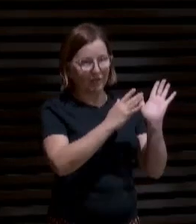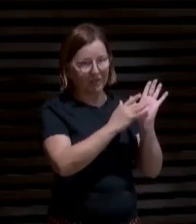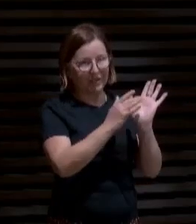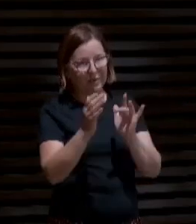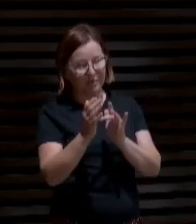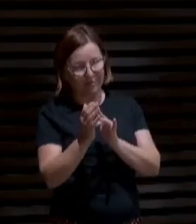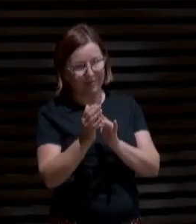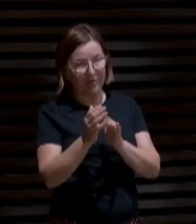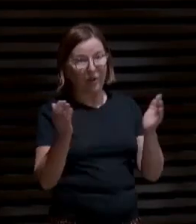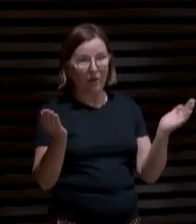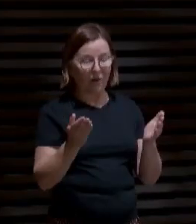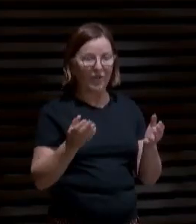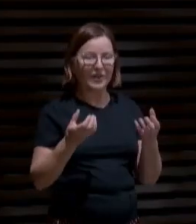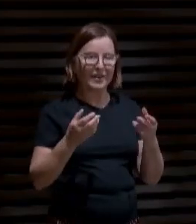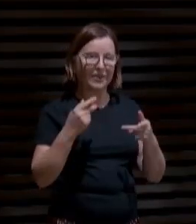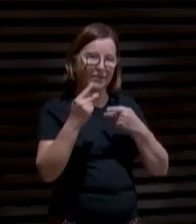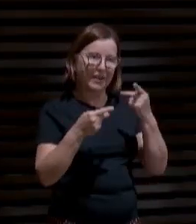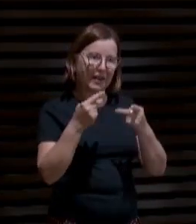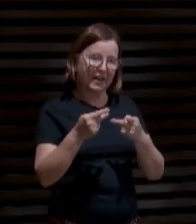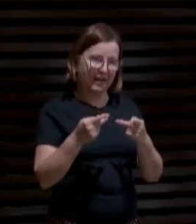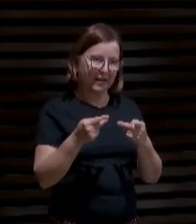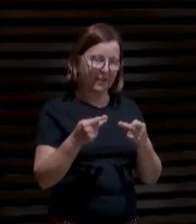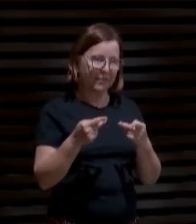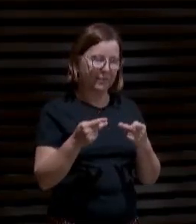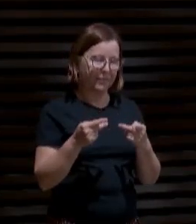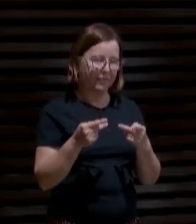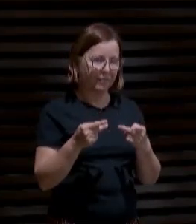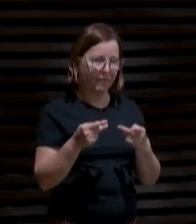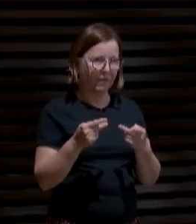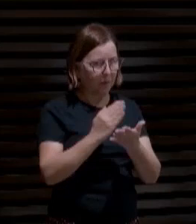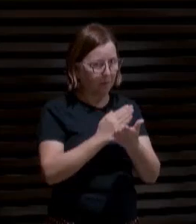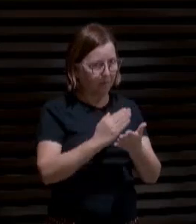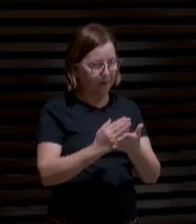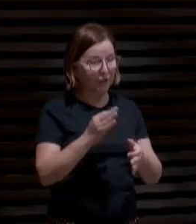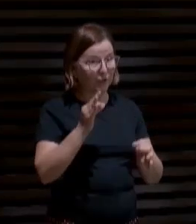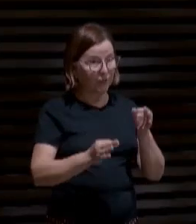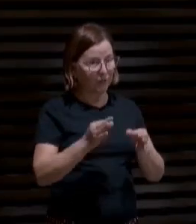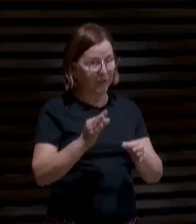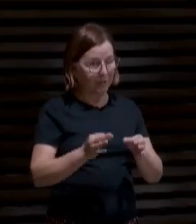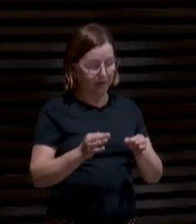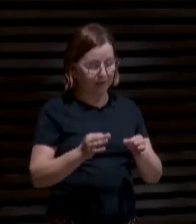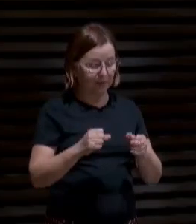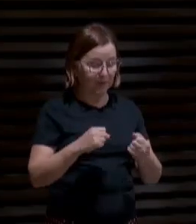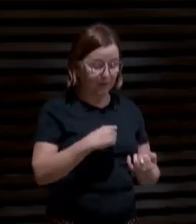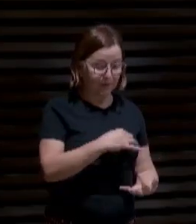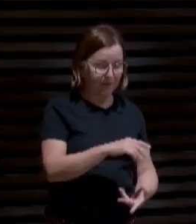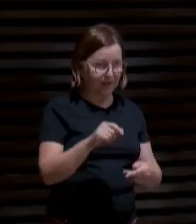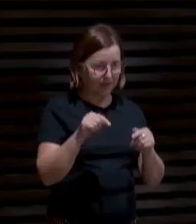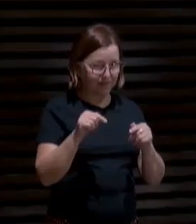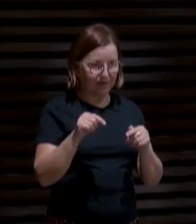Hoje nós queremos falar um pouco ainda, só uma parte do julgamento terreno de Jesus.